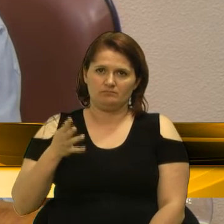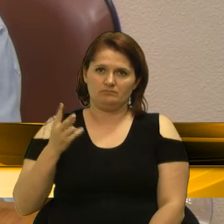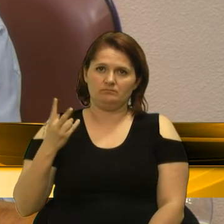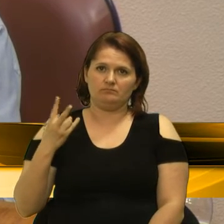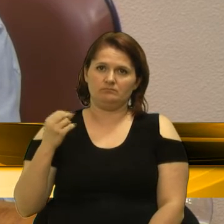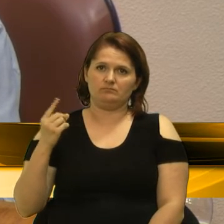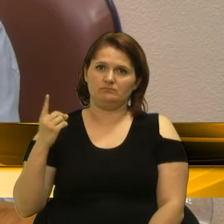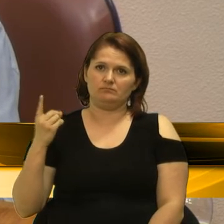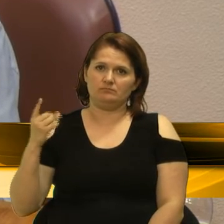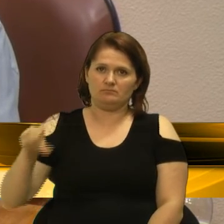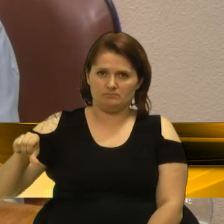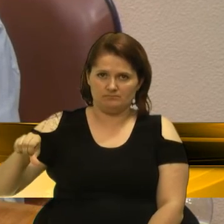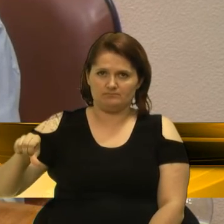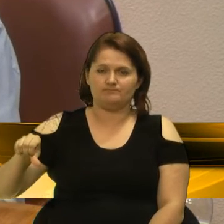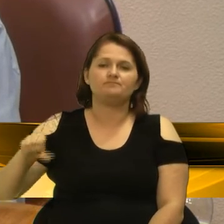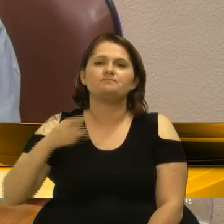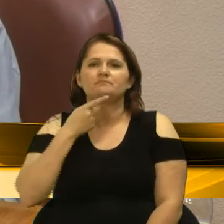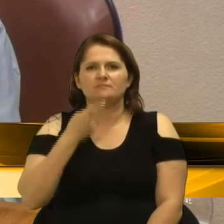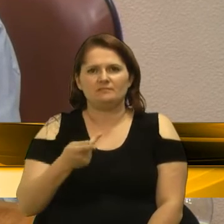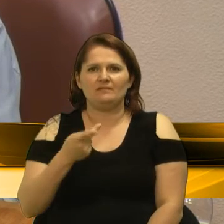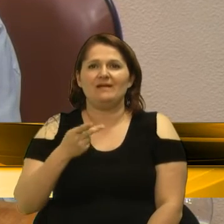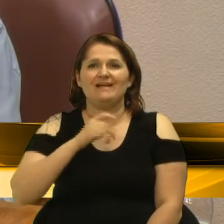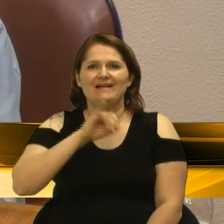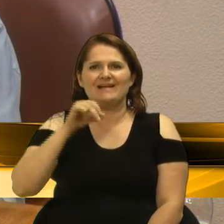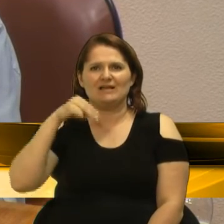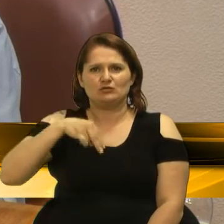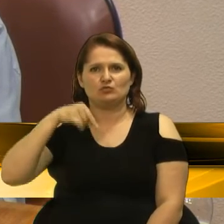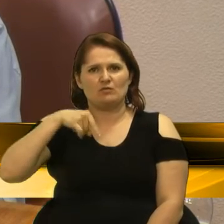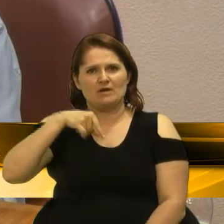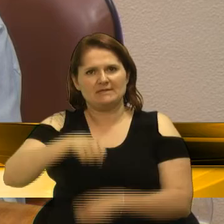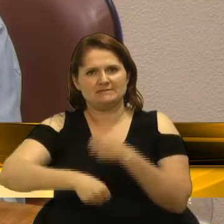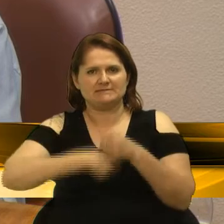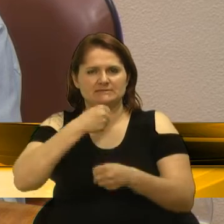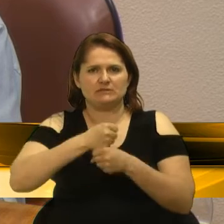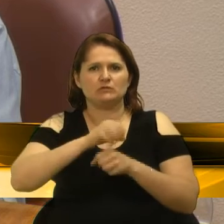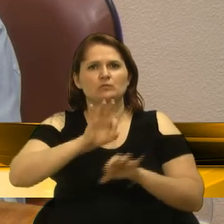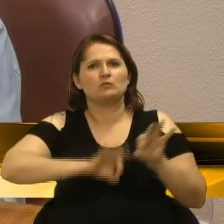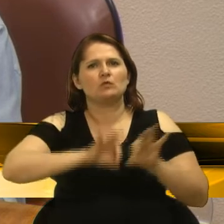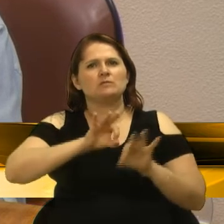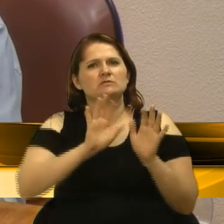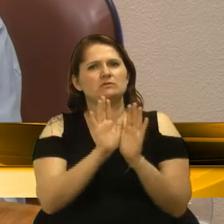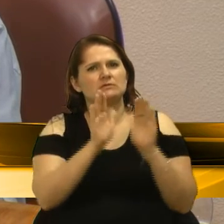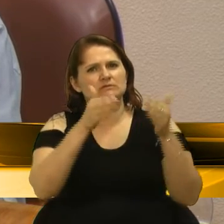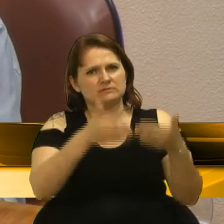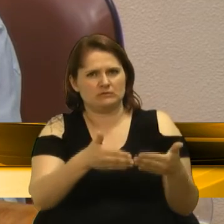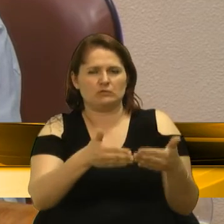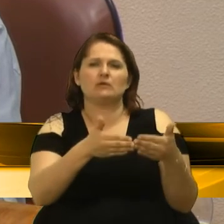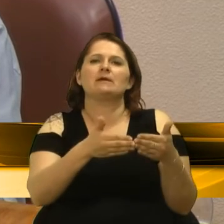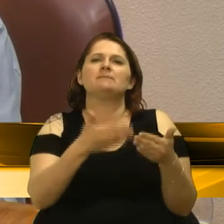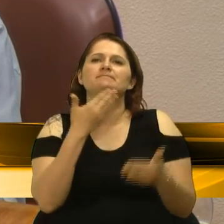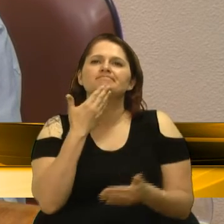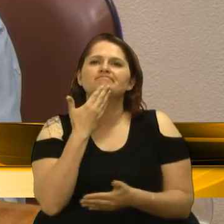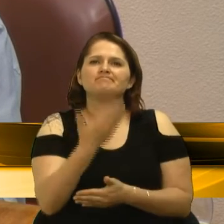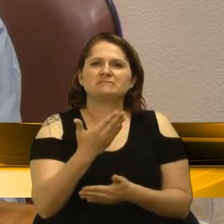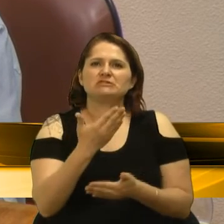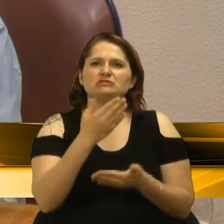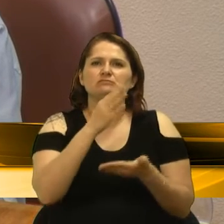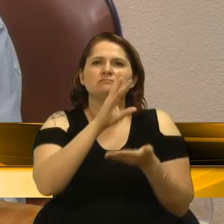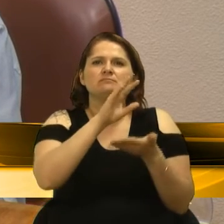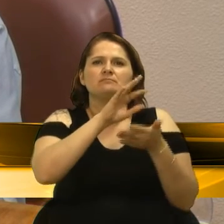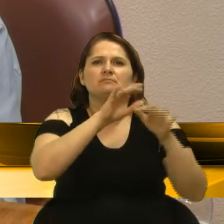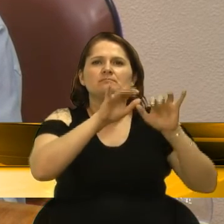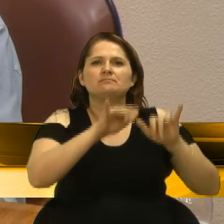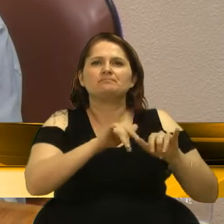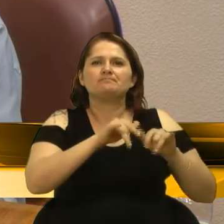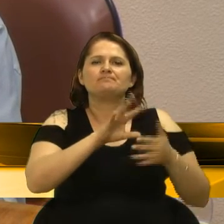00748.000.41/2019. Refere que em junho do corrente ano, os organizadores da Parada Livre em Caxias do Sul protocolaram requerimento para montagem de camarim